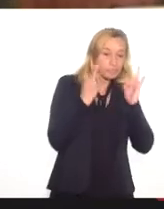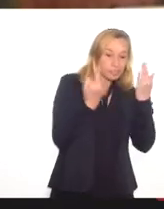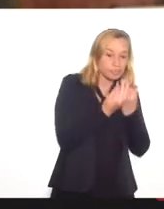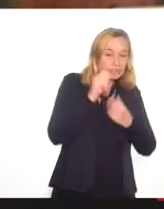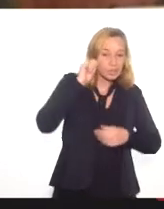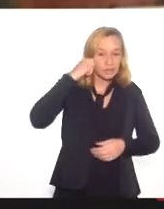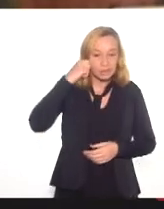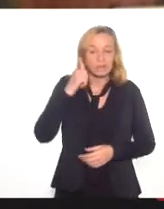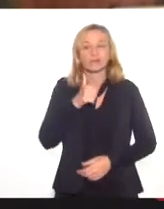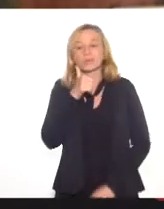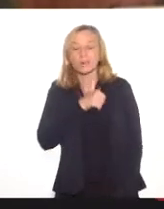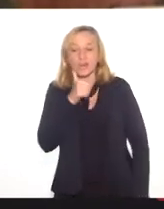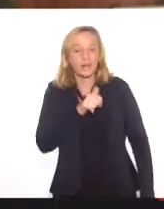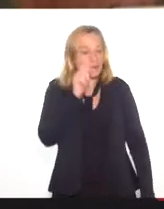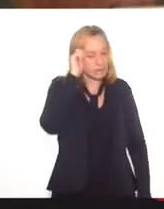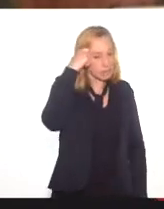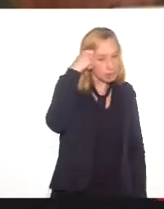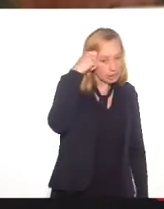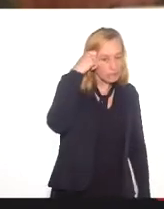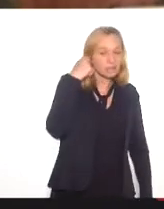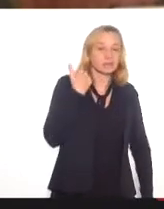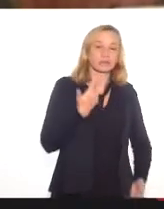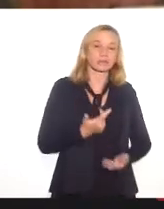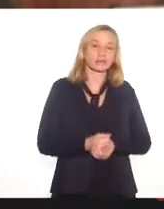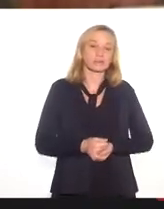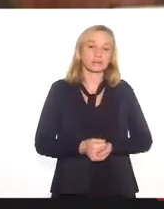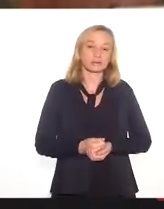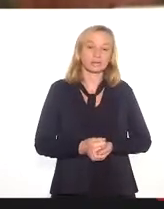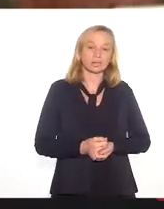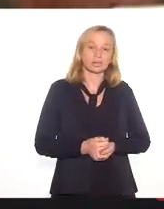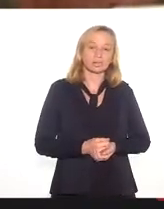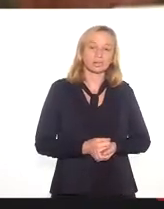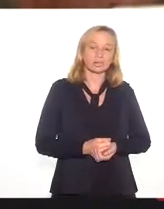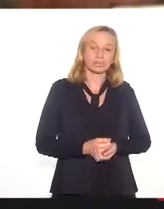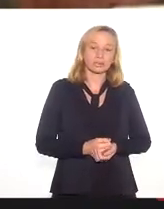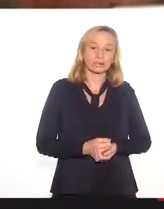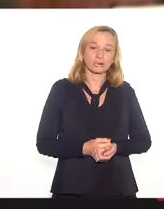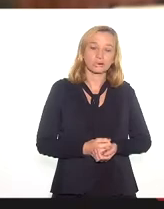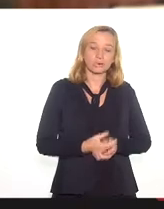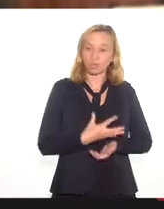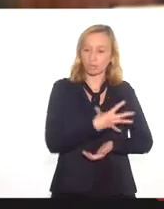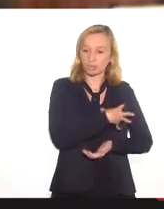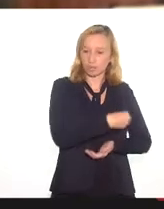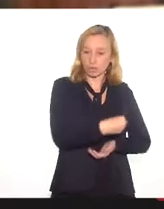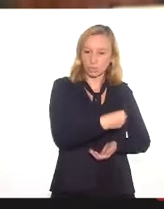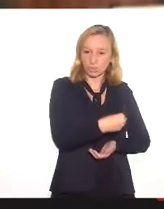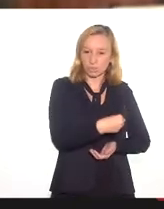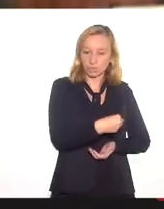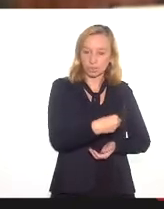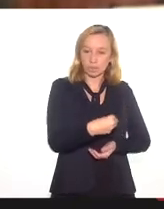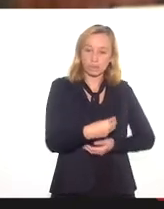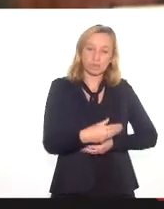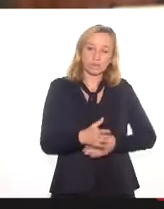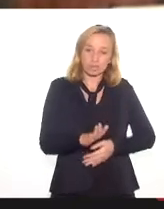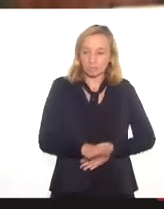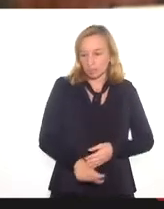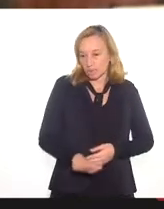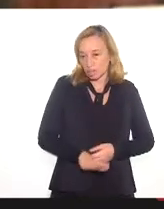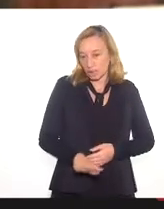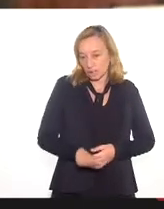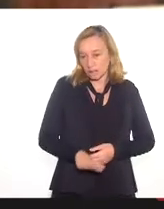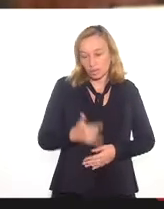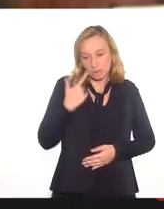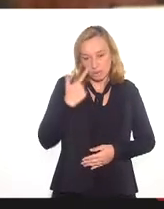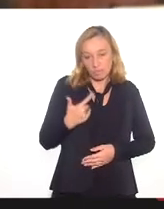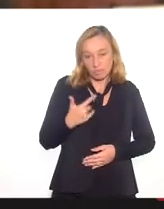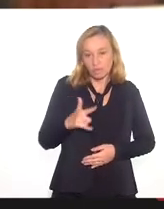mulheres negras sem cônjuge, com filhos menores. você privilegiar baixa